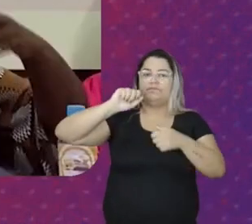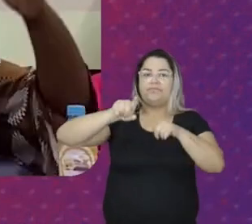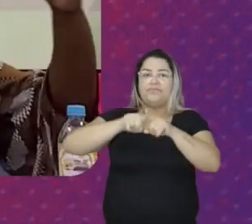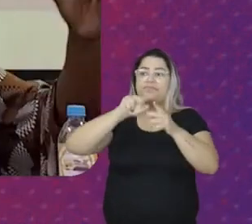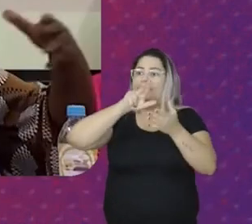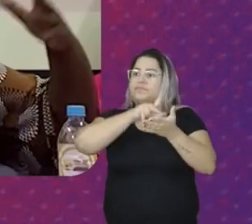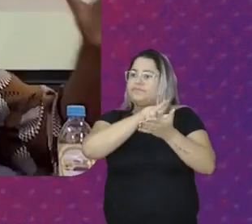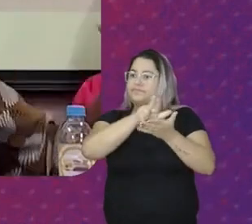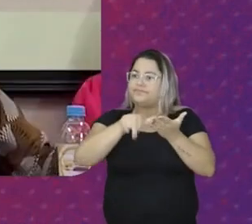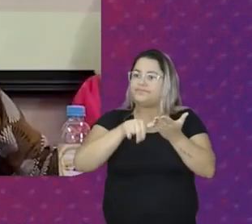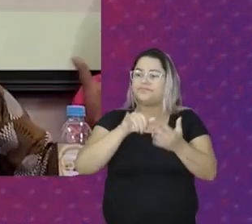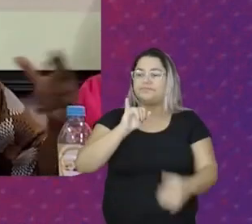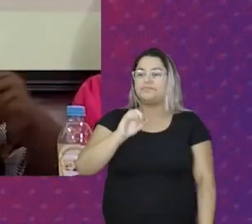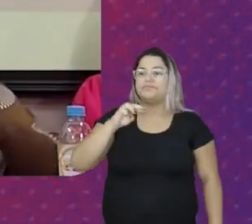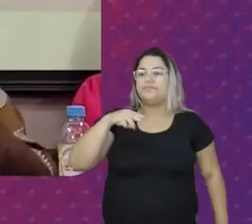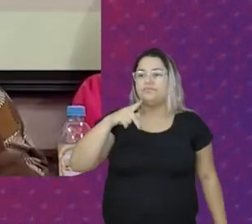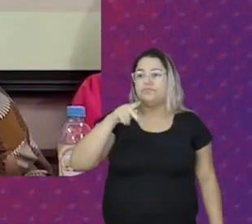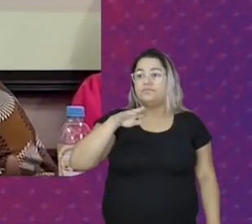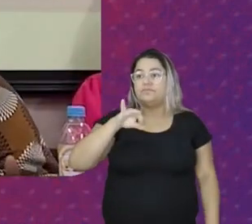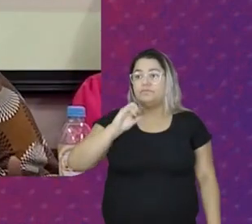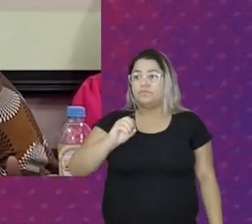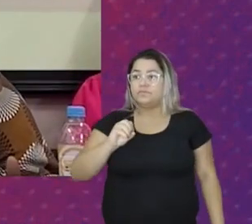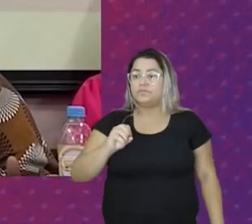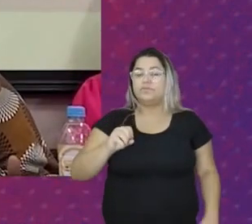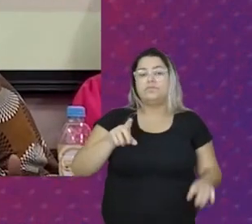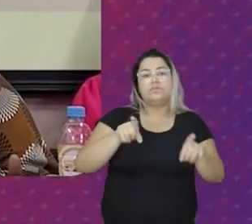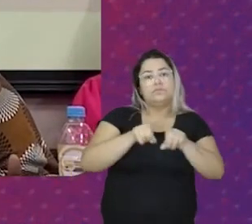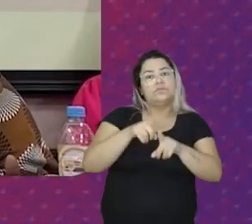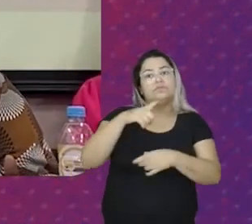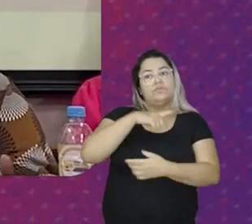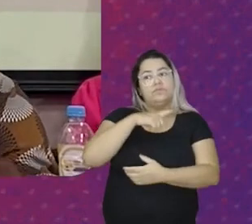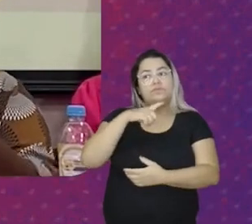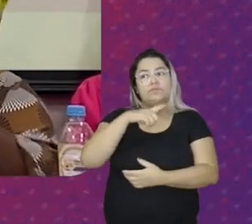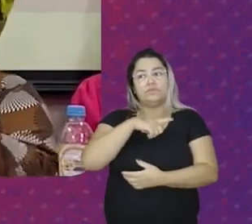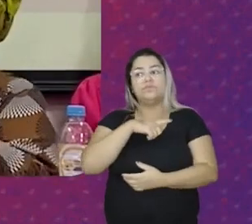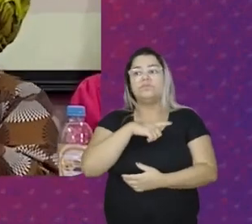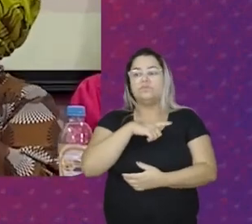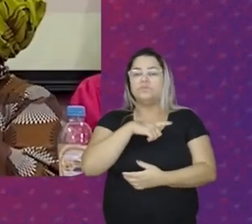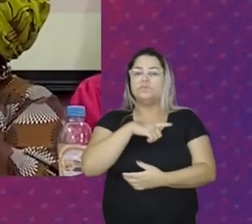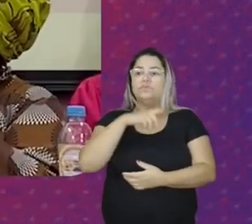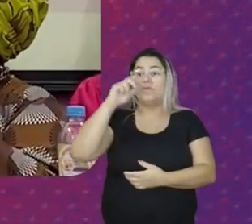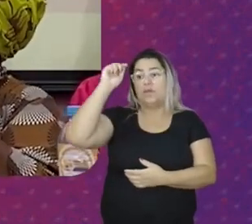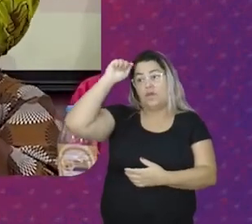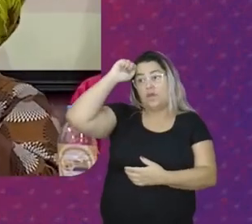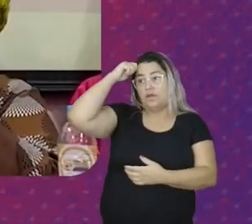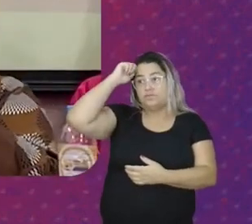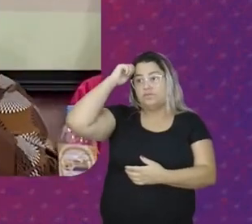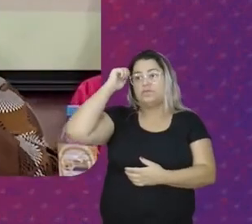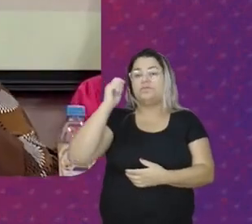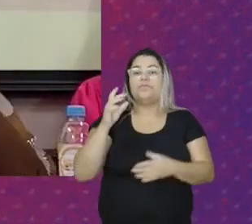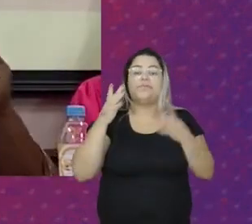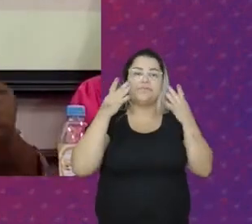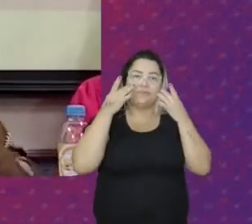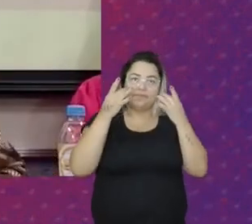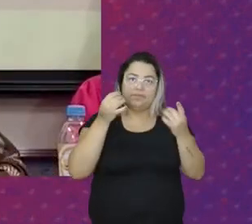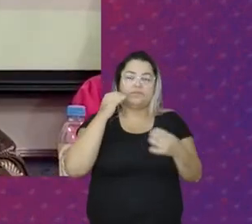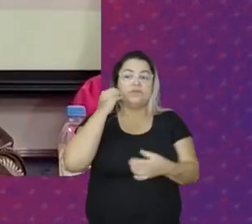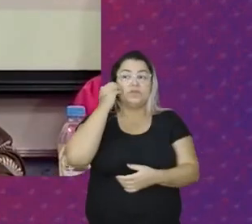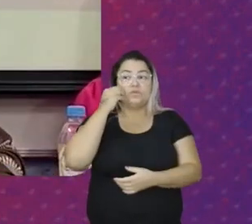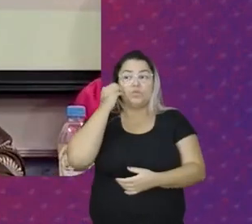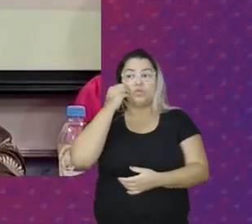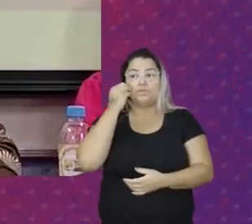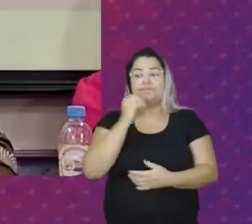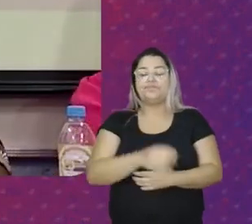vários impérios e reinos que tiveram na África. Enfim, então, Teatro Experimental do Negro. Vamos